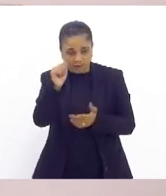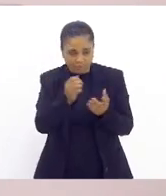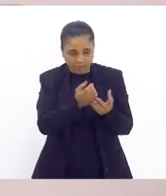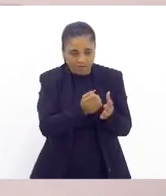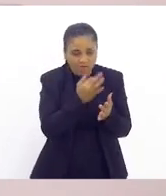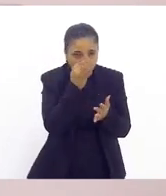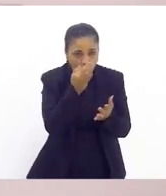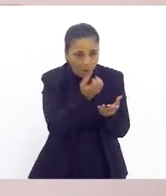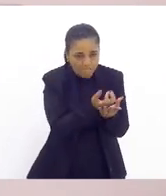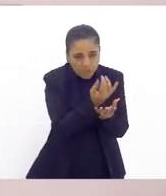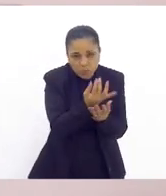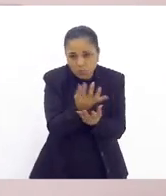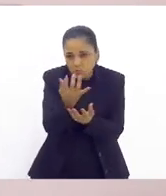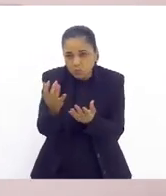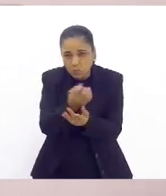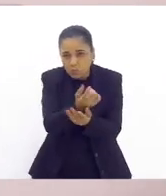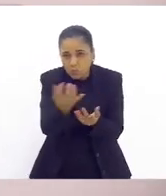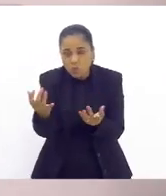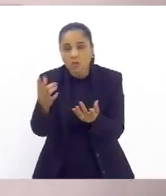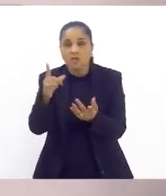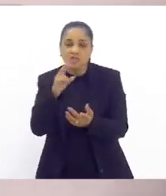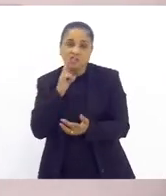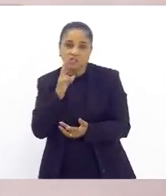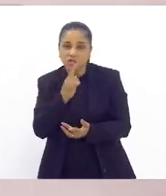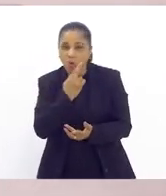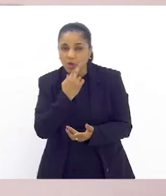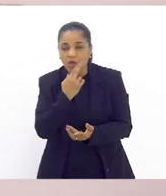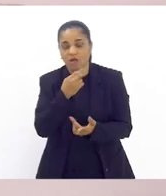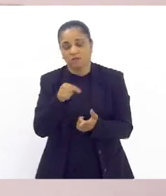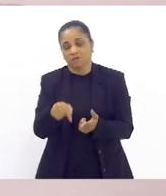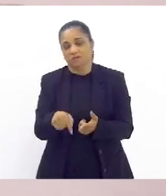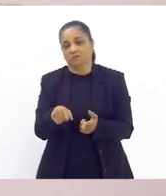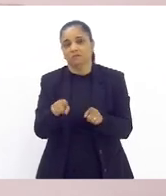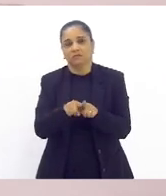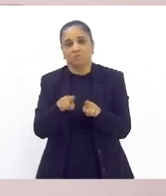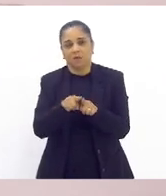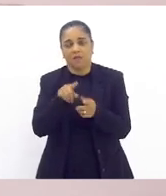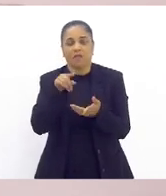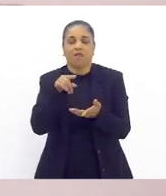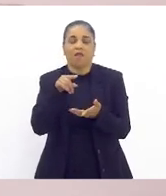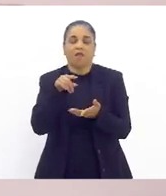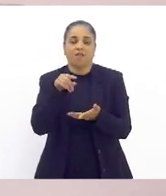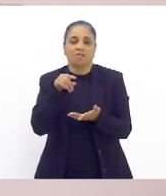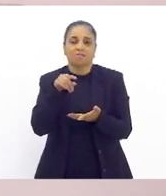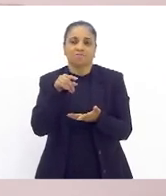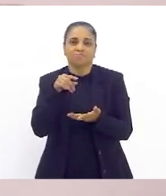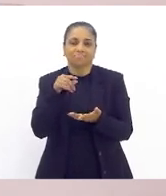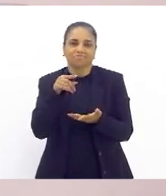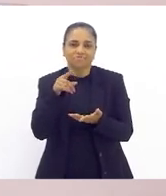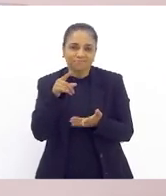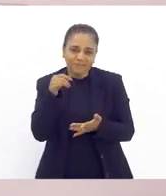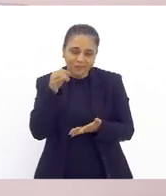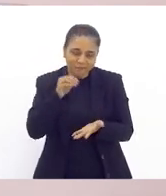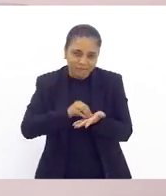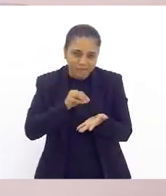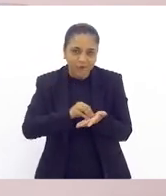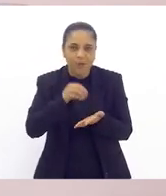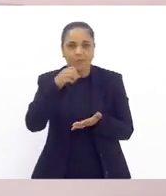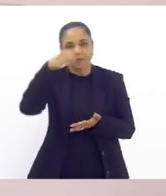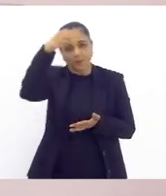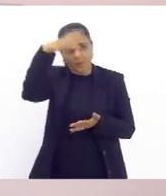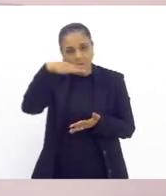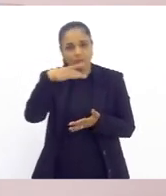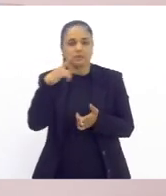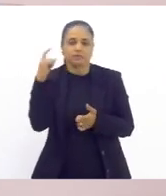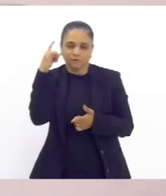tenho restaurante que às vezes perde porque falta luz a gente sabe que a dificuldade está em todos os